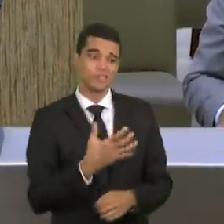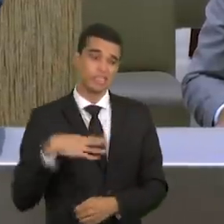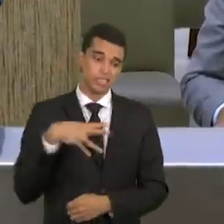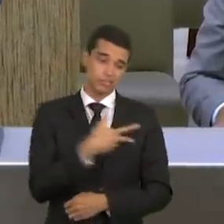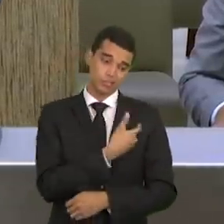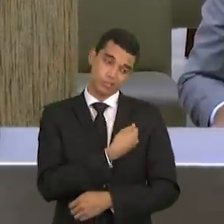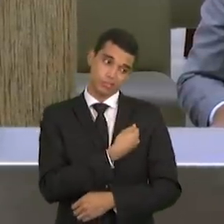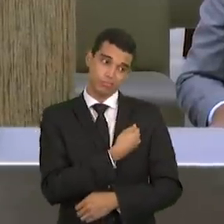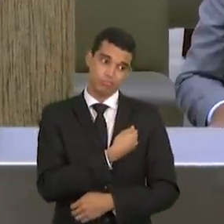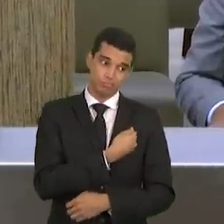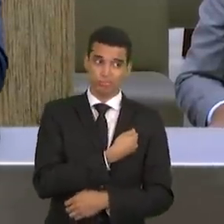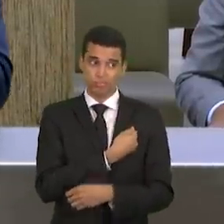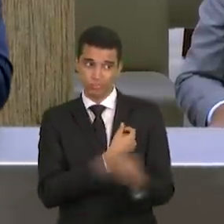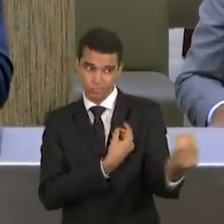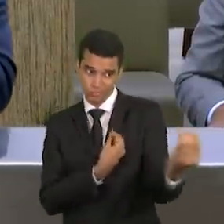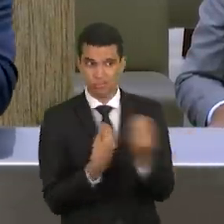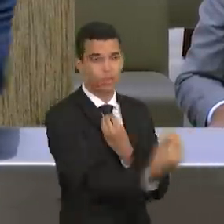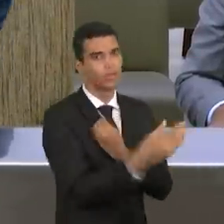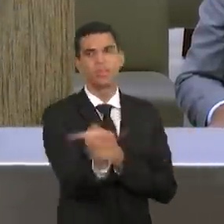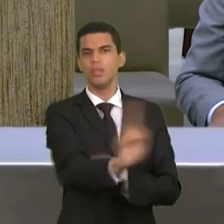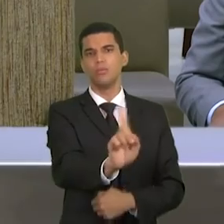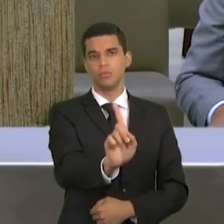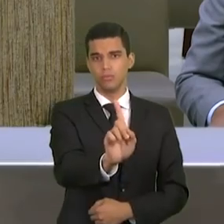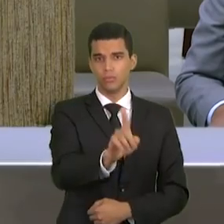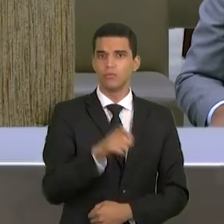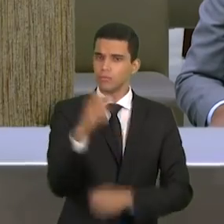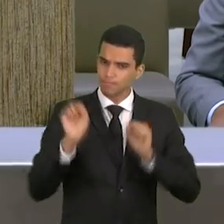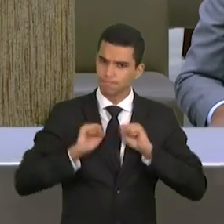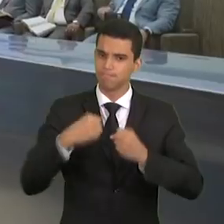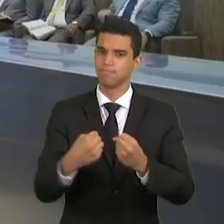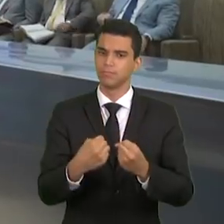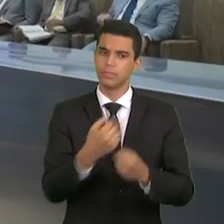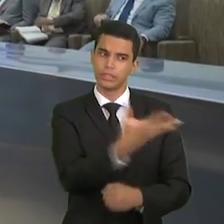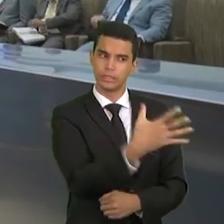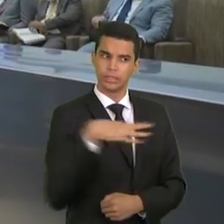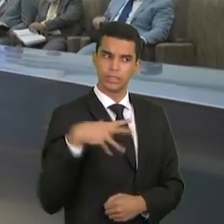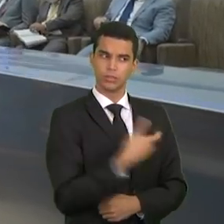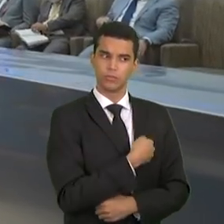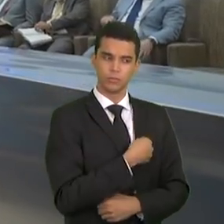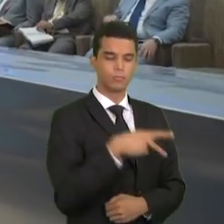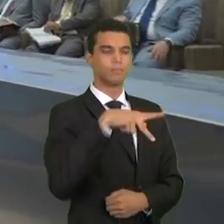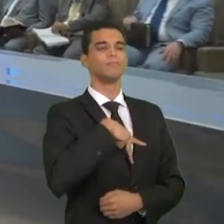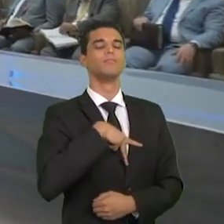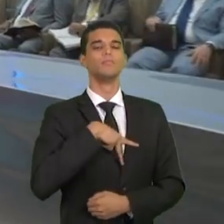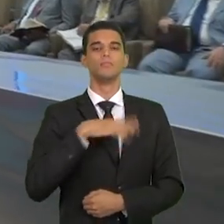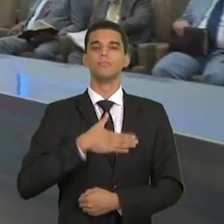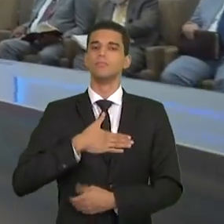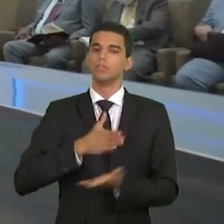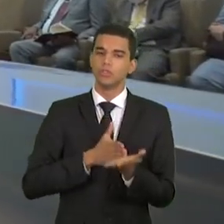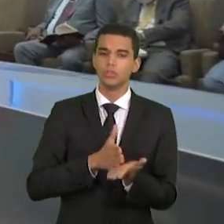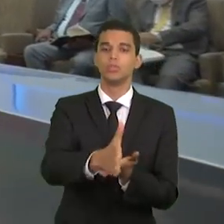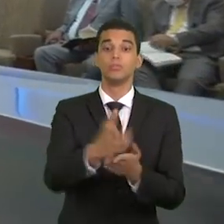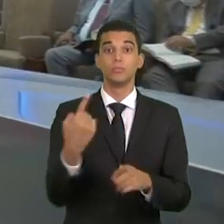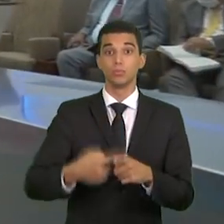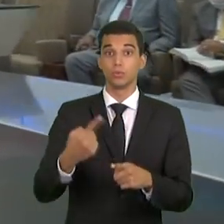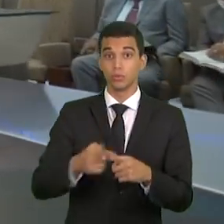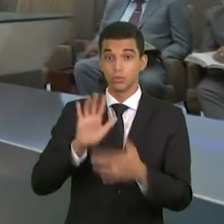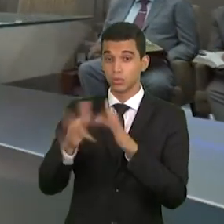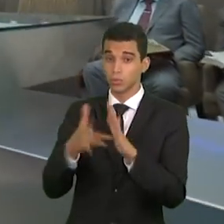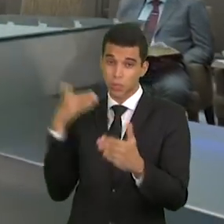vida. Seja comprometido, porque o arrebatamento está prestes a